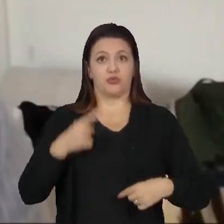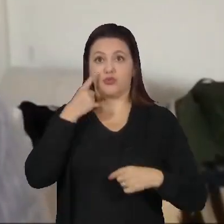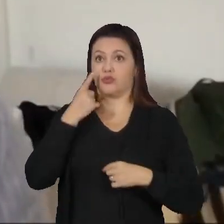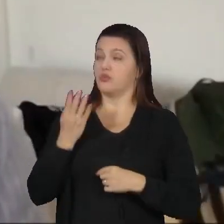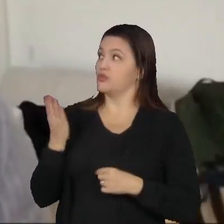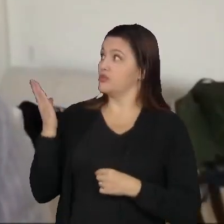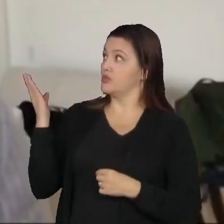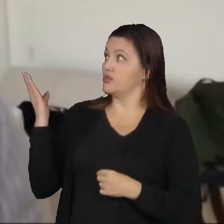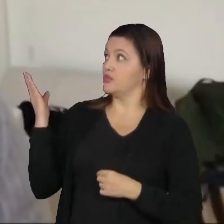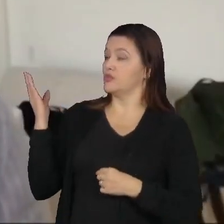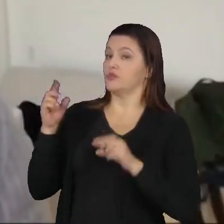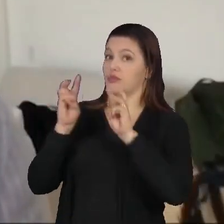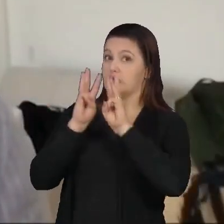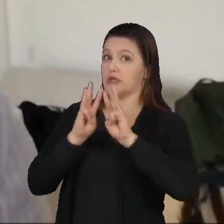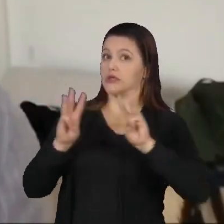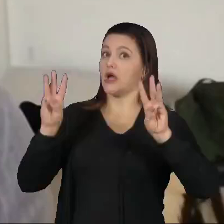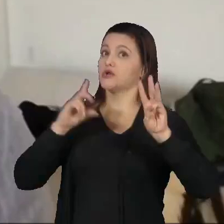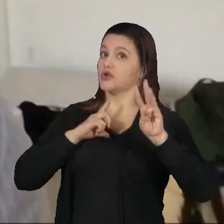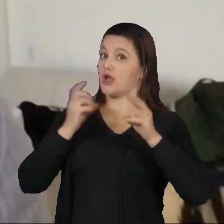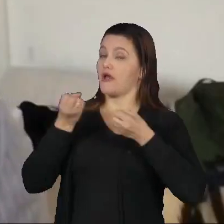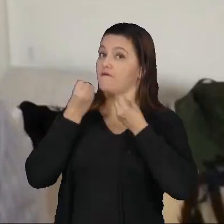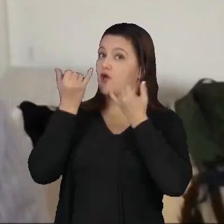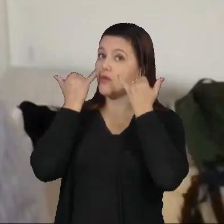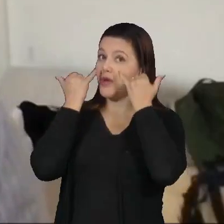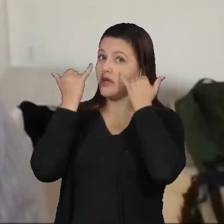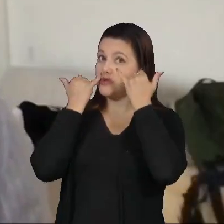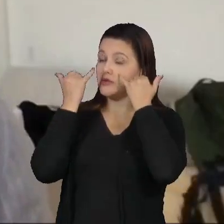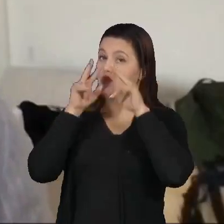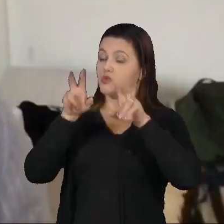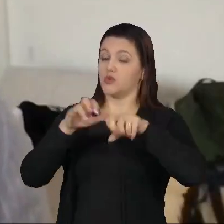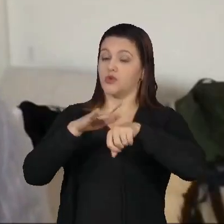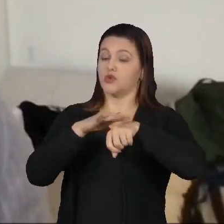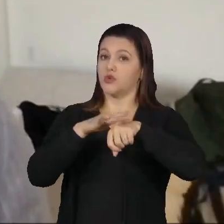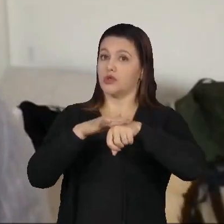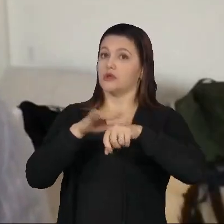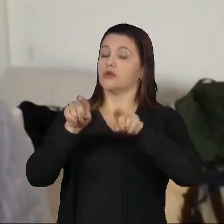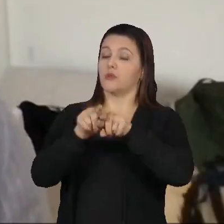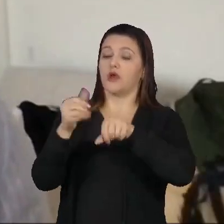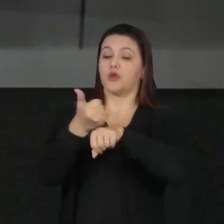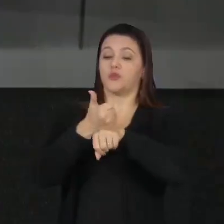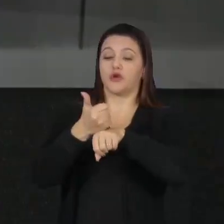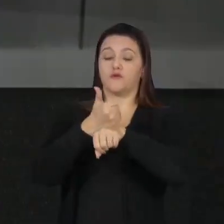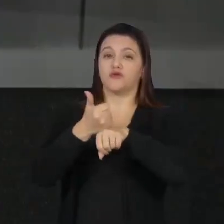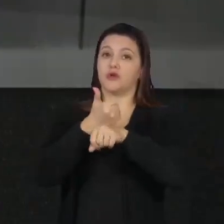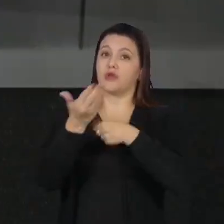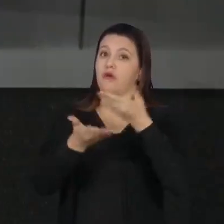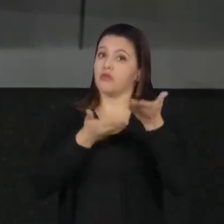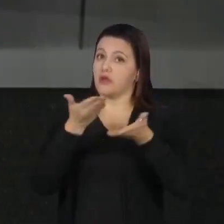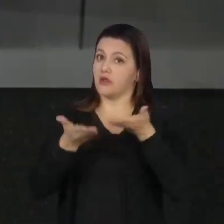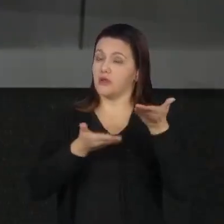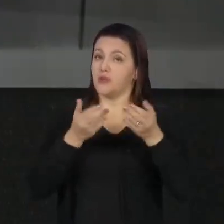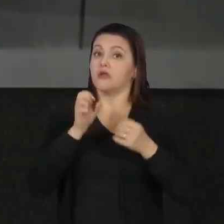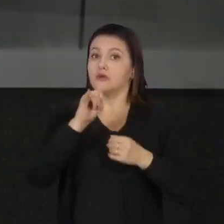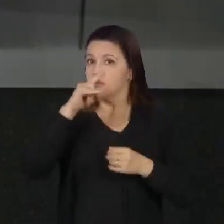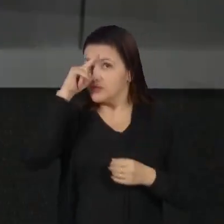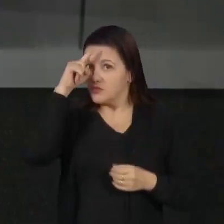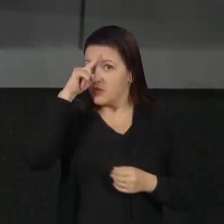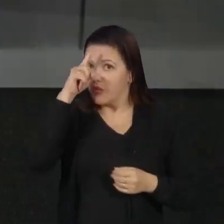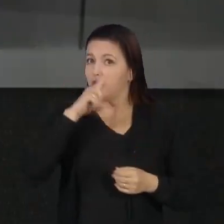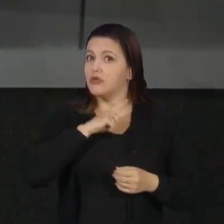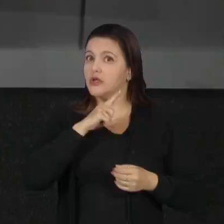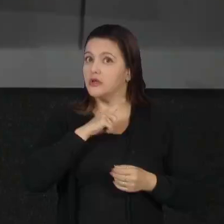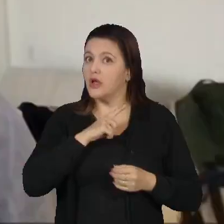Então, você pode se informar melhor sobre a doença e sobre profissionais habilitados a tratar essa doença. Então, para quem tem dúvida, o